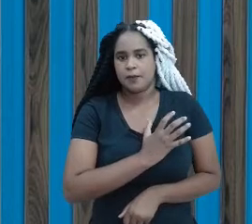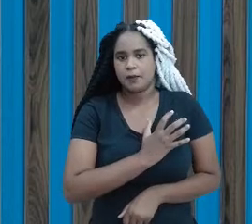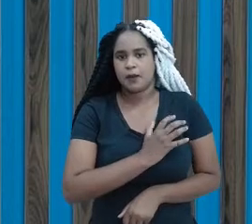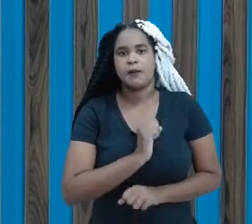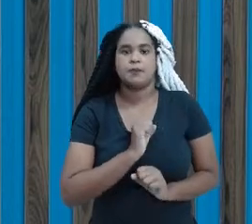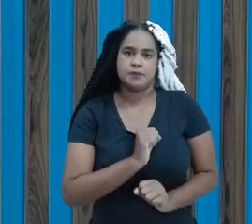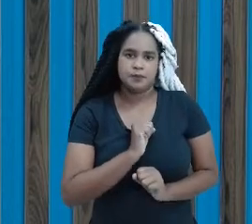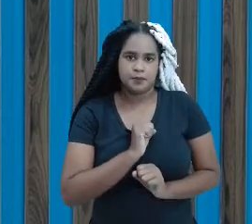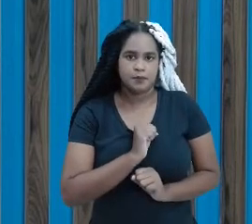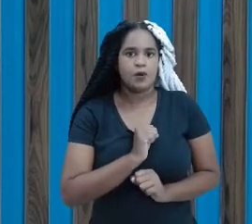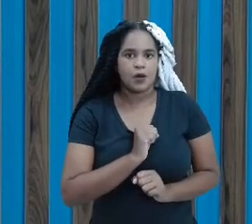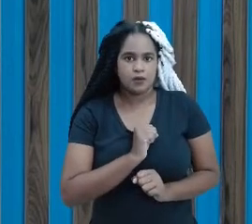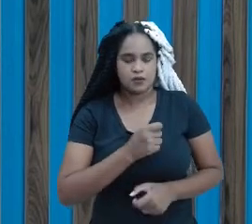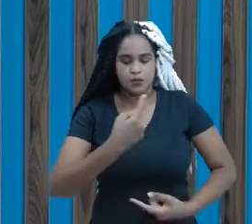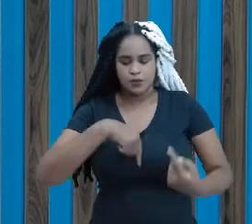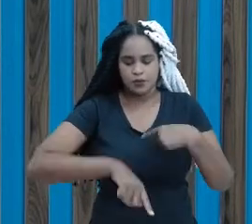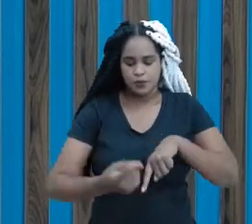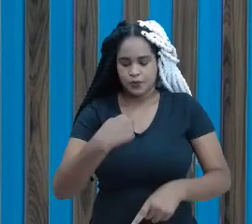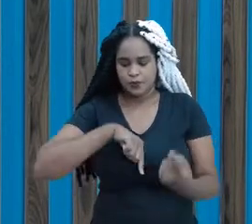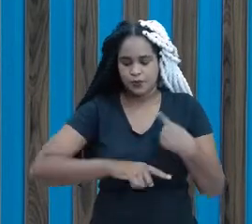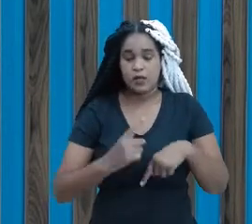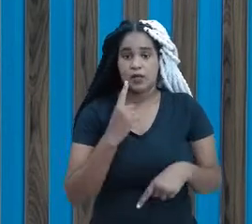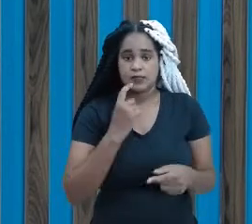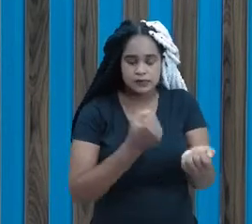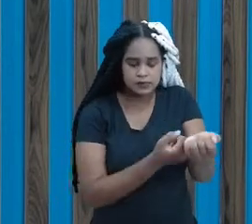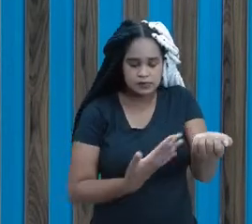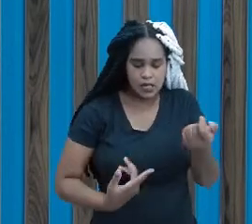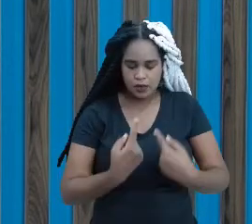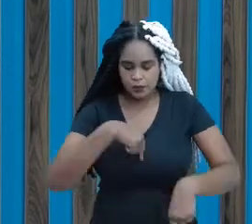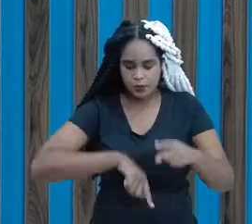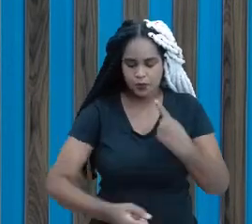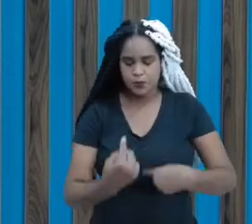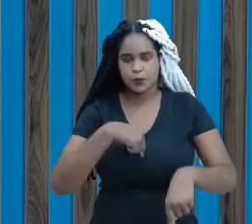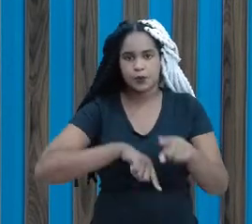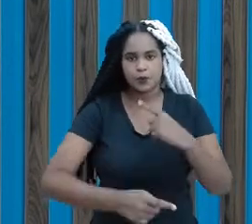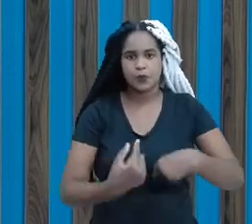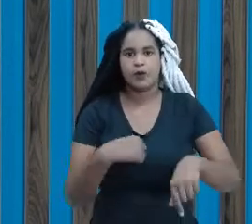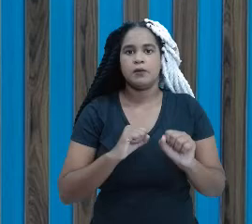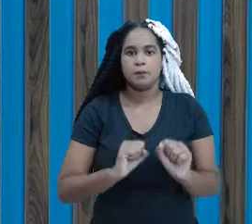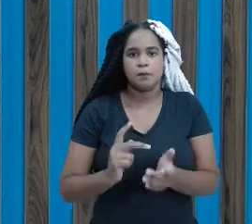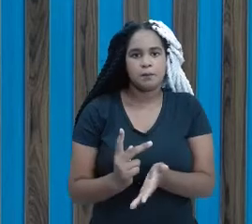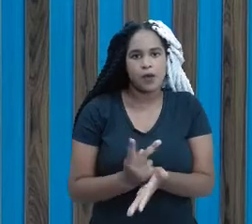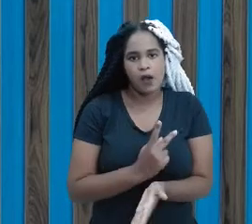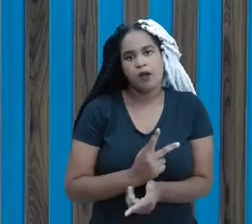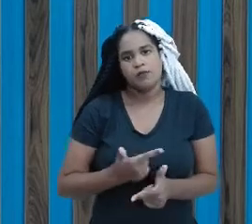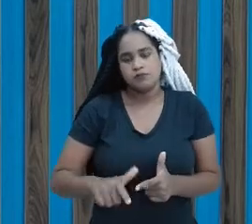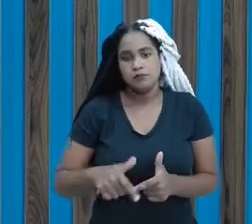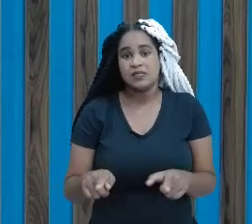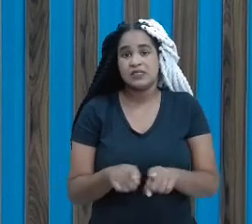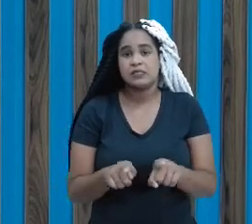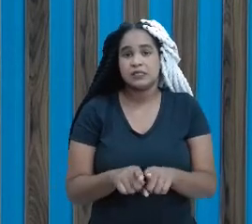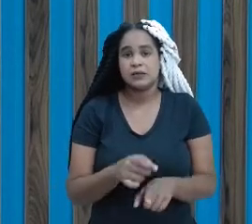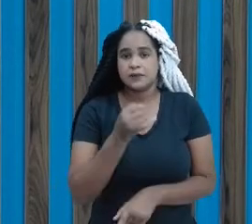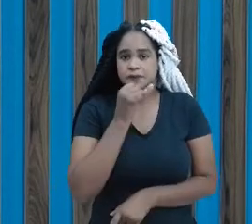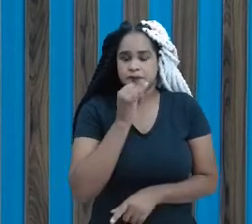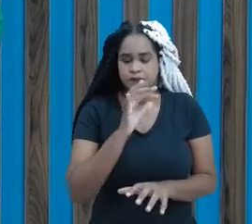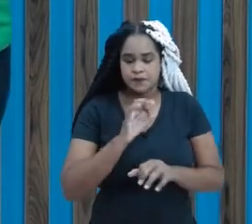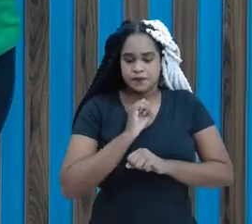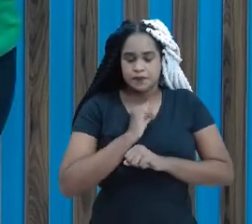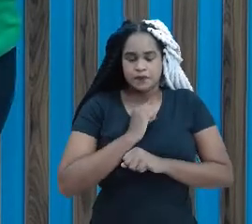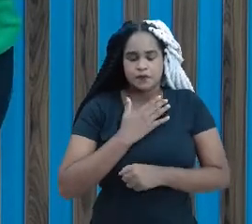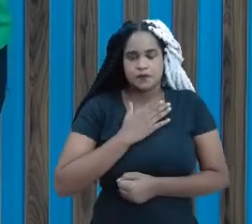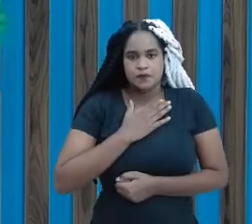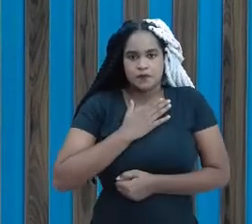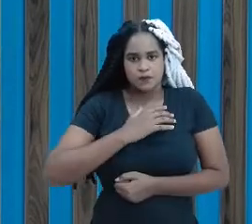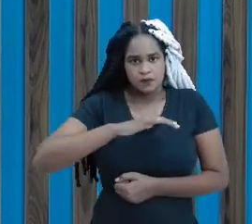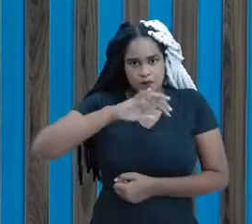problema na circulação do sangue, né? No bombeamento aí desse sangue. Também infecções respiratórias.